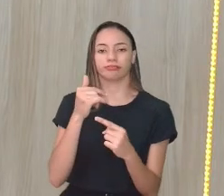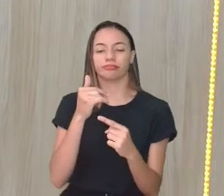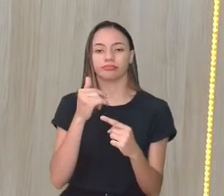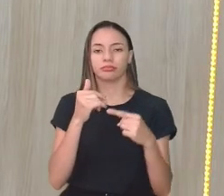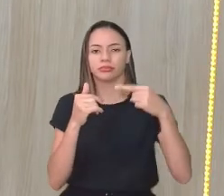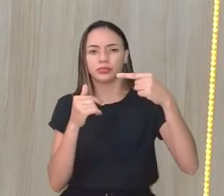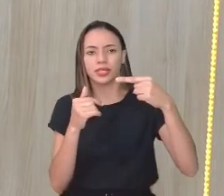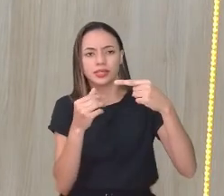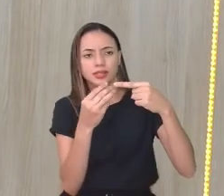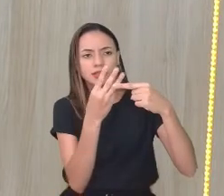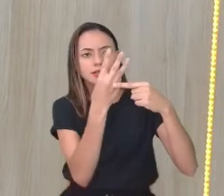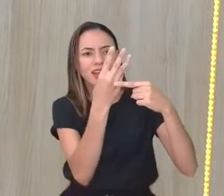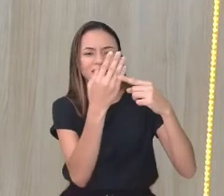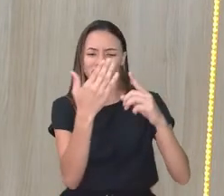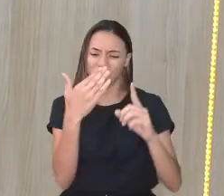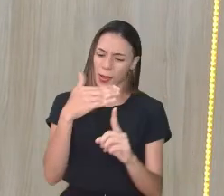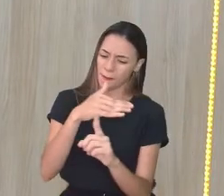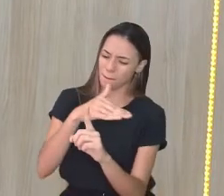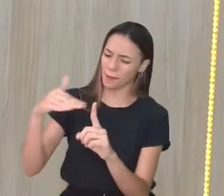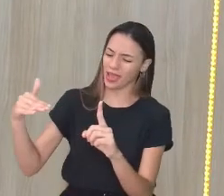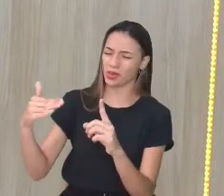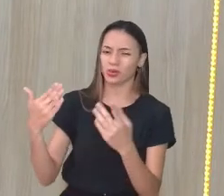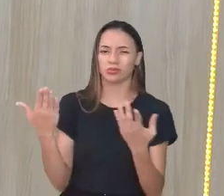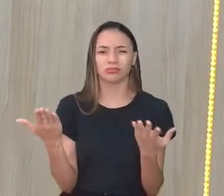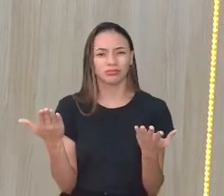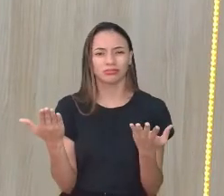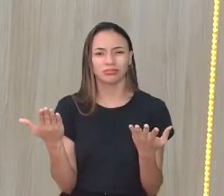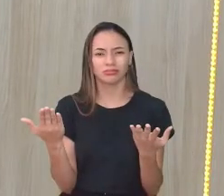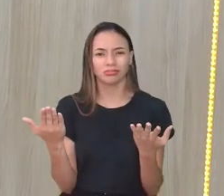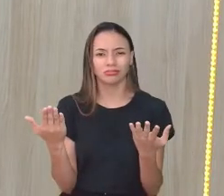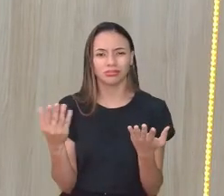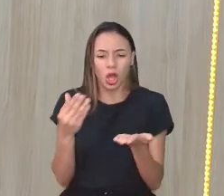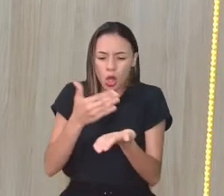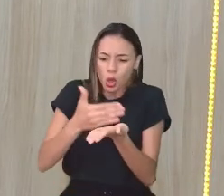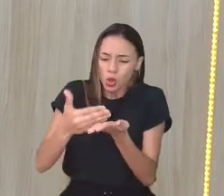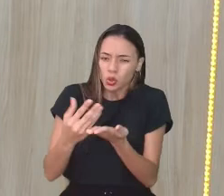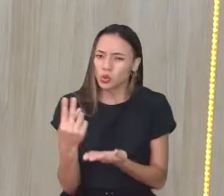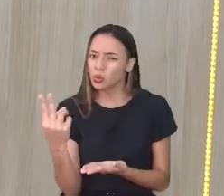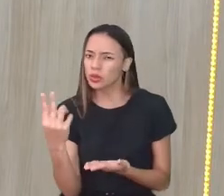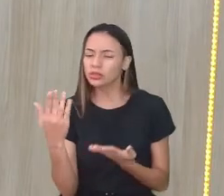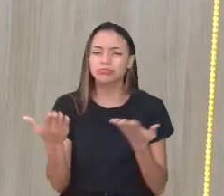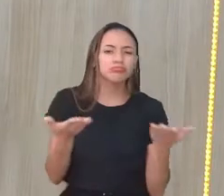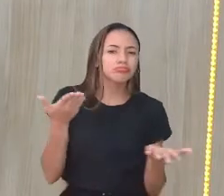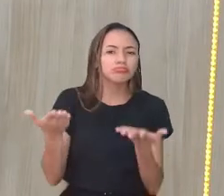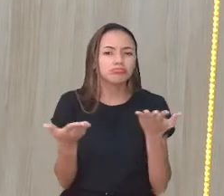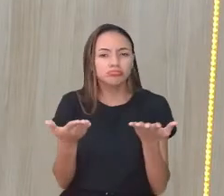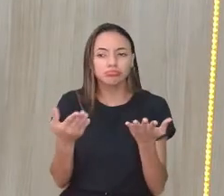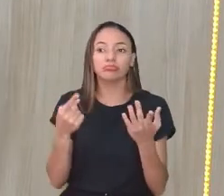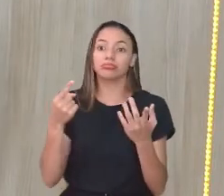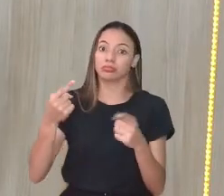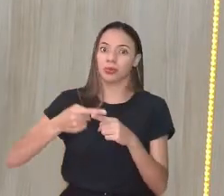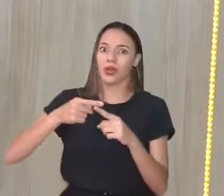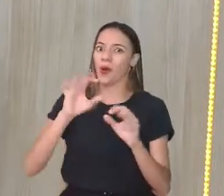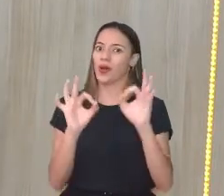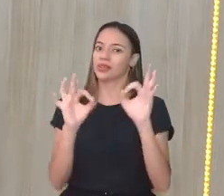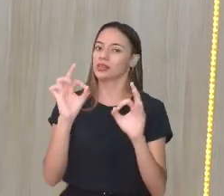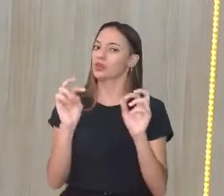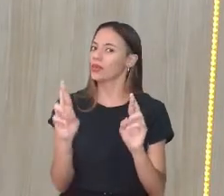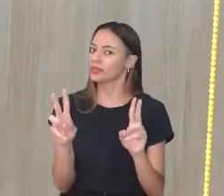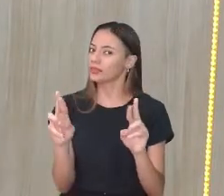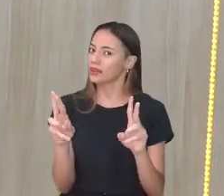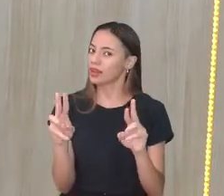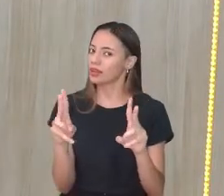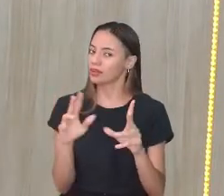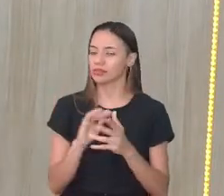coisa que foi dividida em duas partes, não é? Então, nesse caso aí, a gente vai perceber que a construção é um pouco diferente,